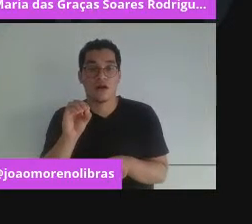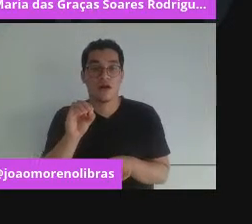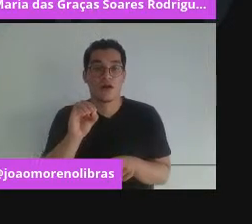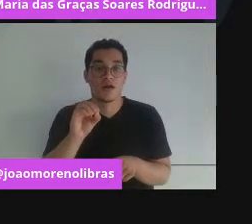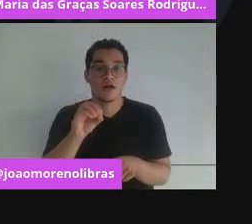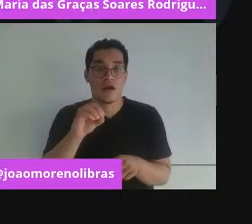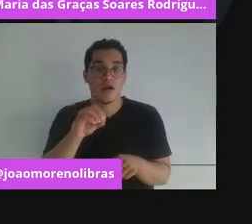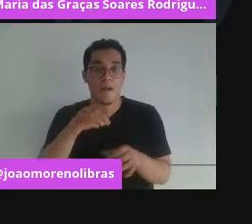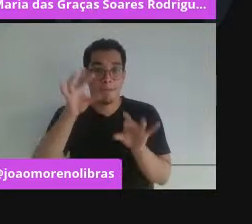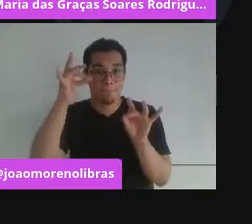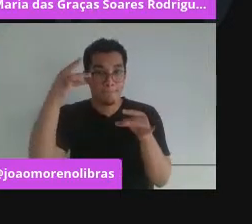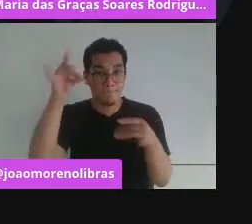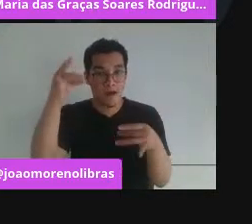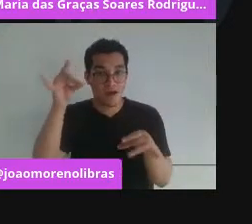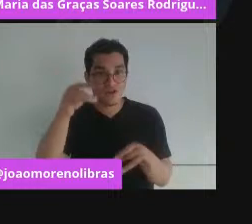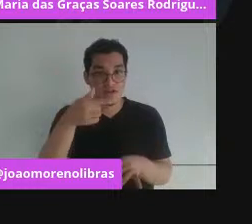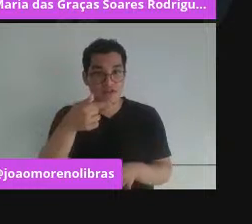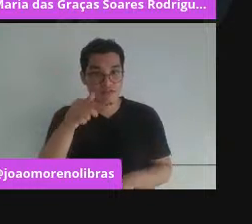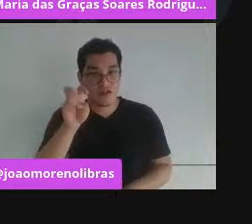175.